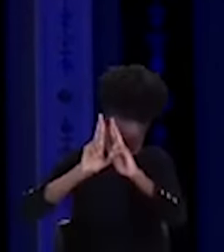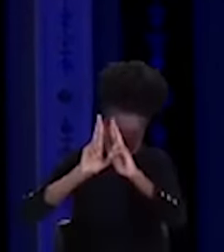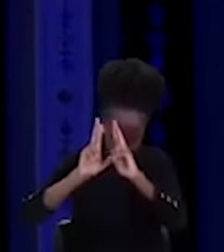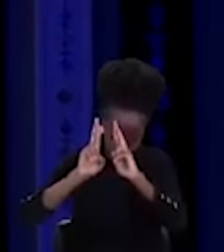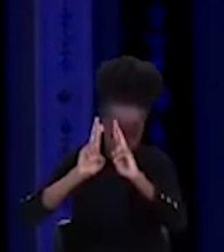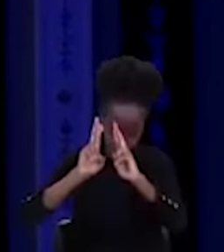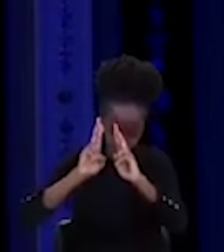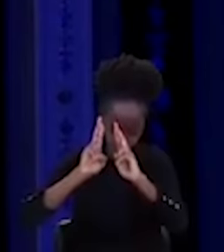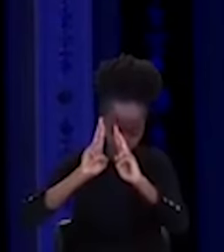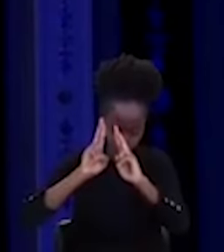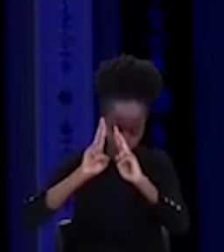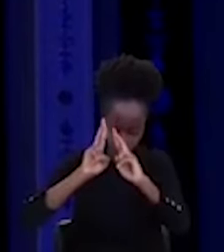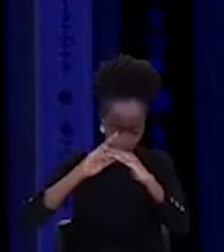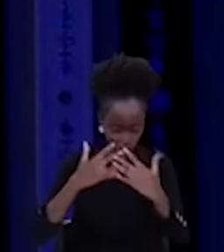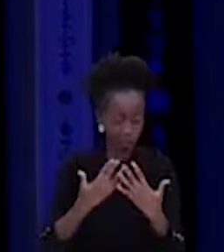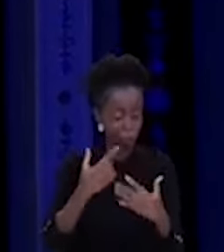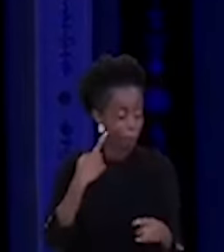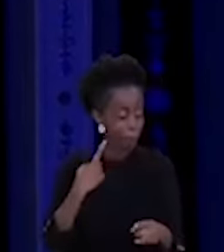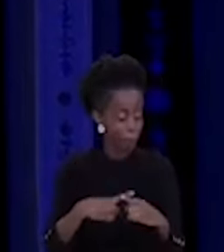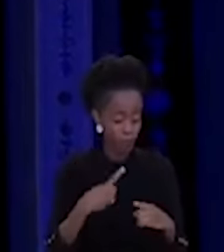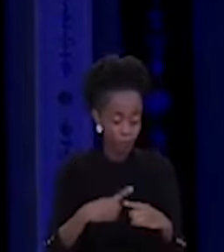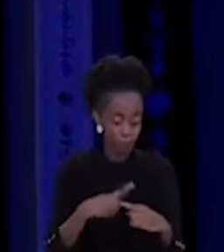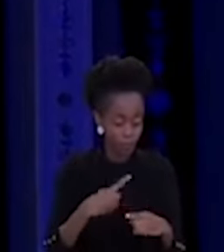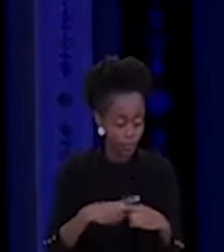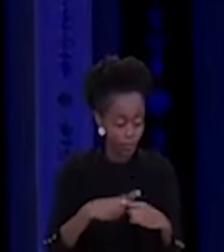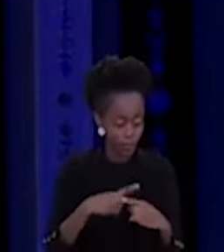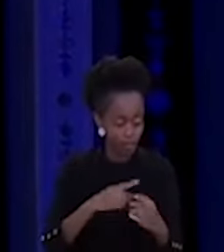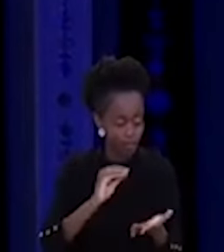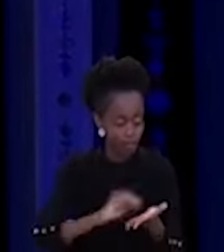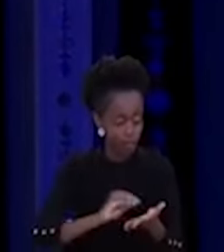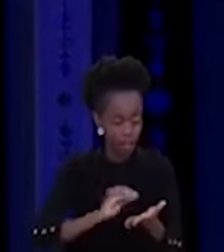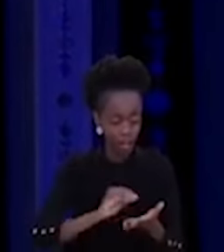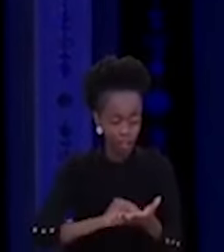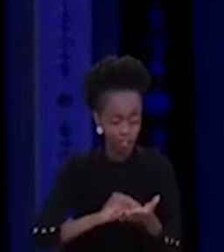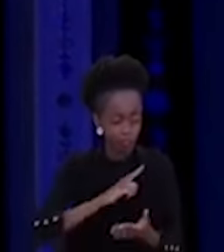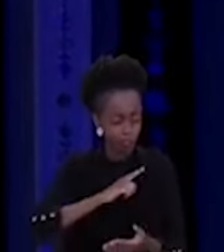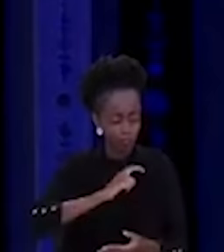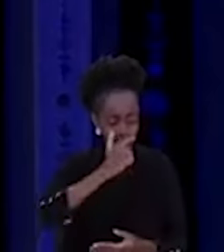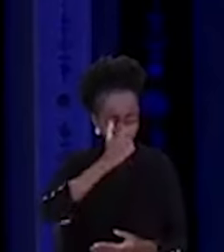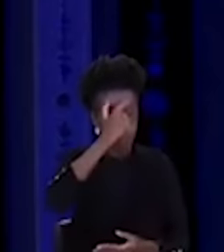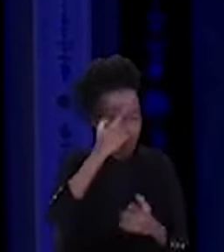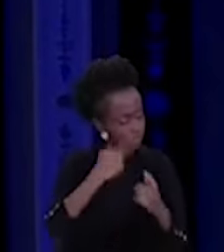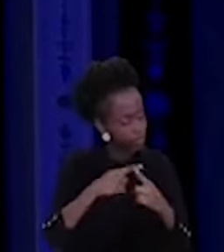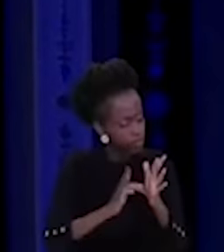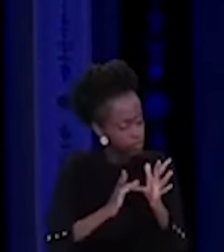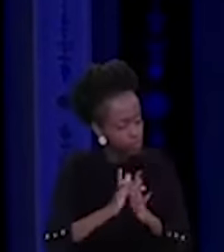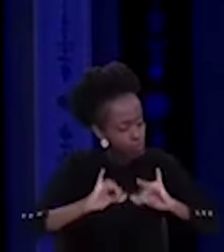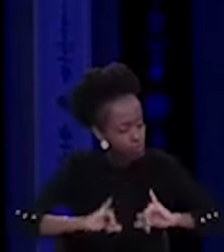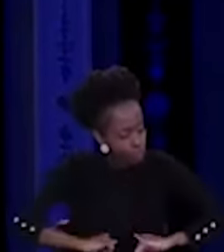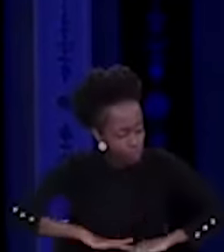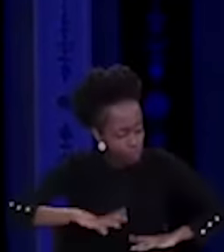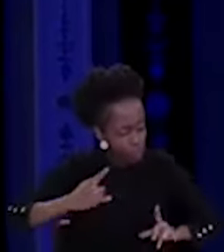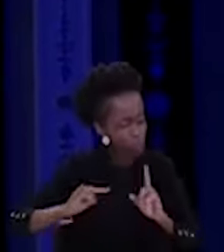Deus, por falta de consideração por tudo que Ele sofreu na cruz.